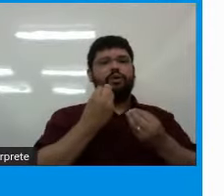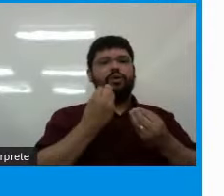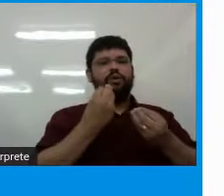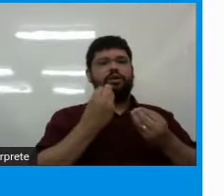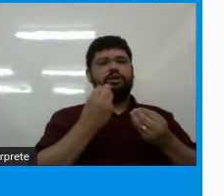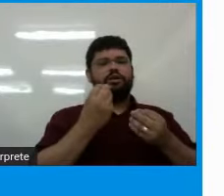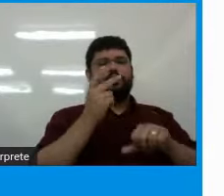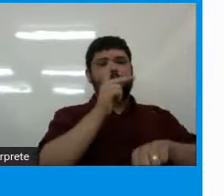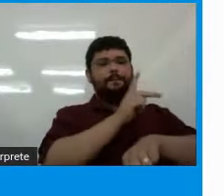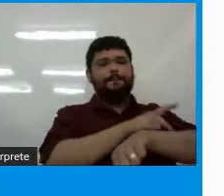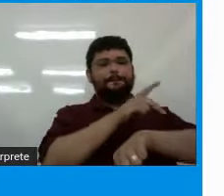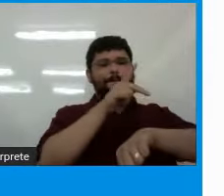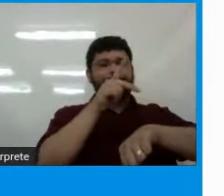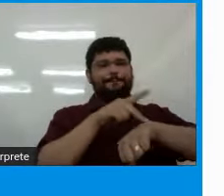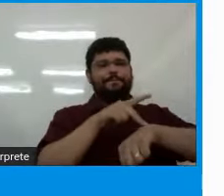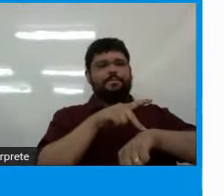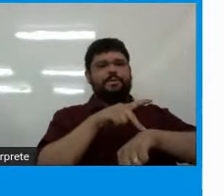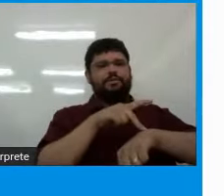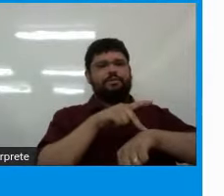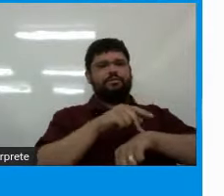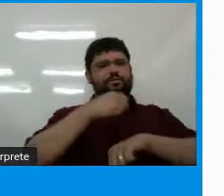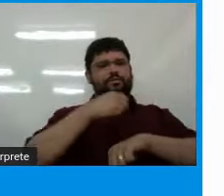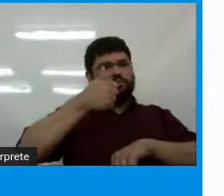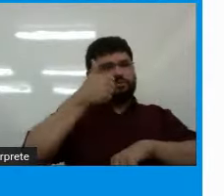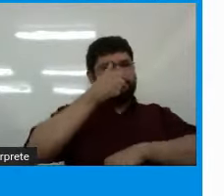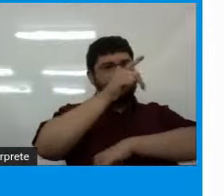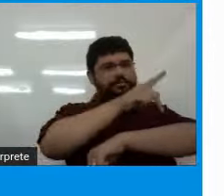É importante a gente ter clareza de como,